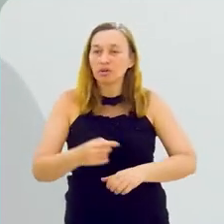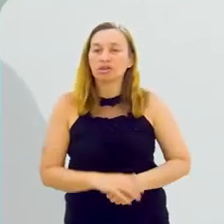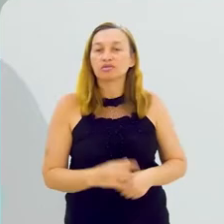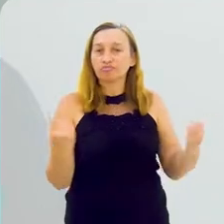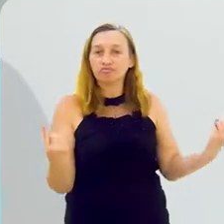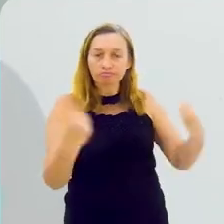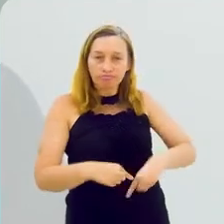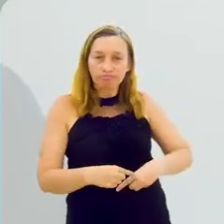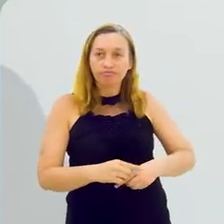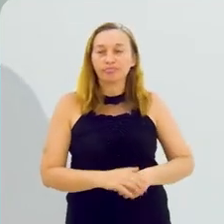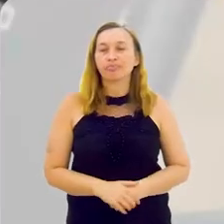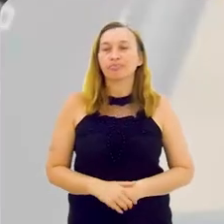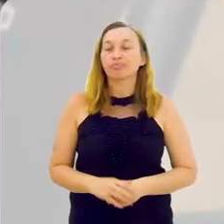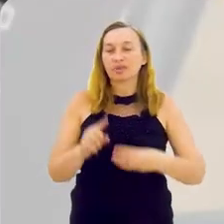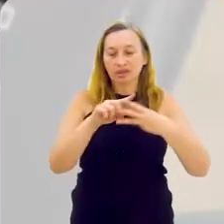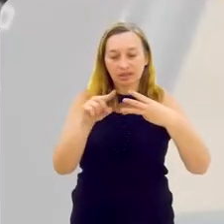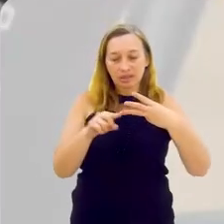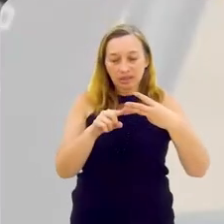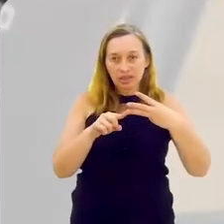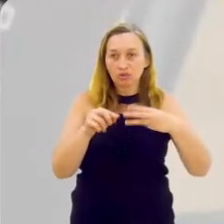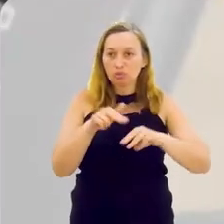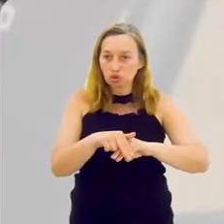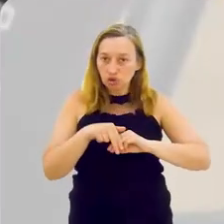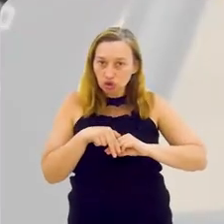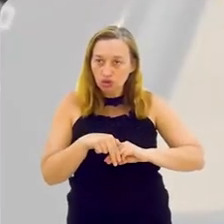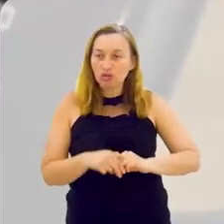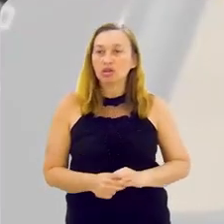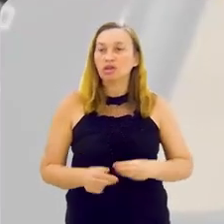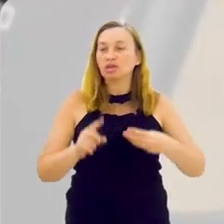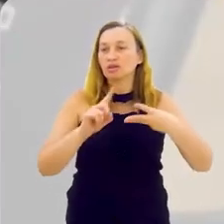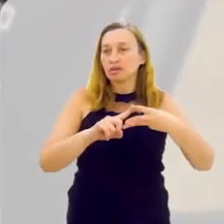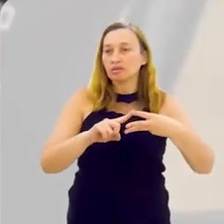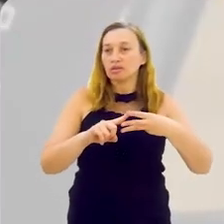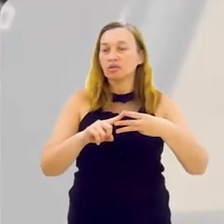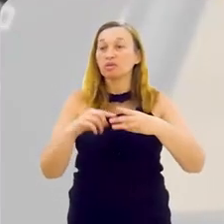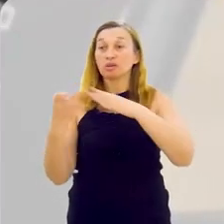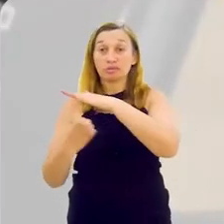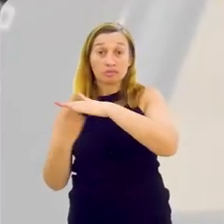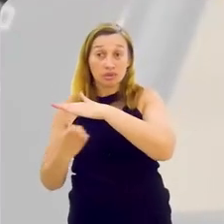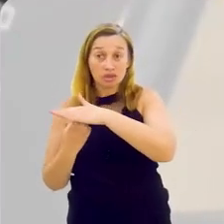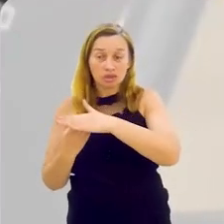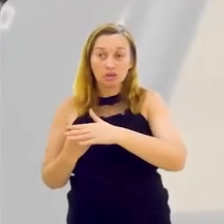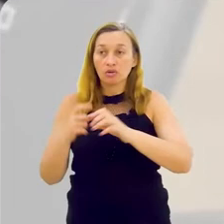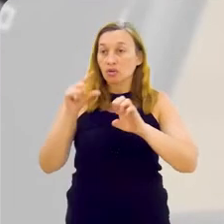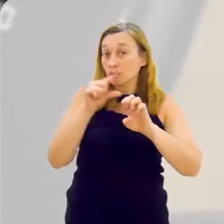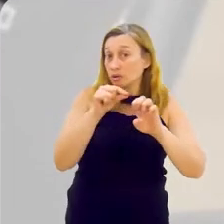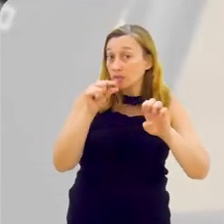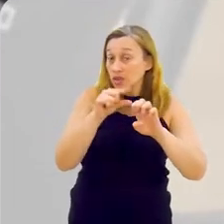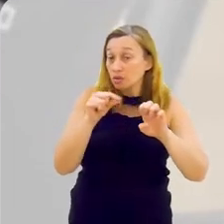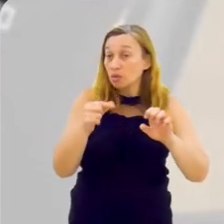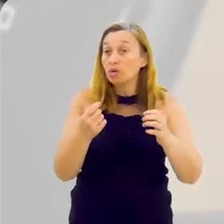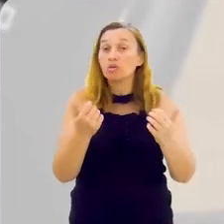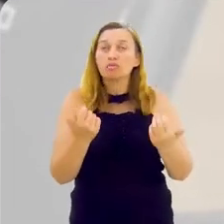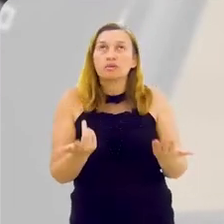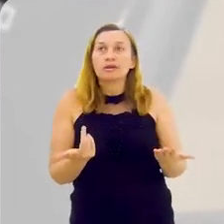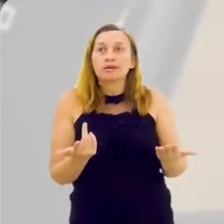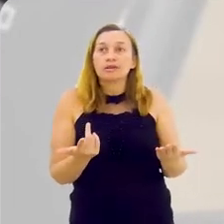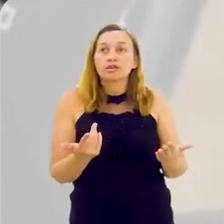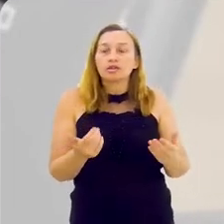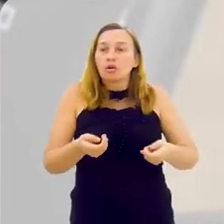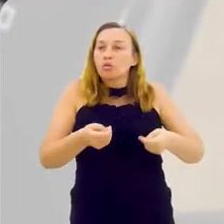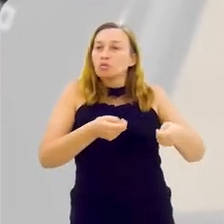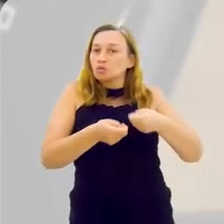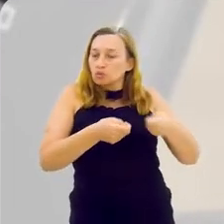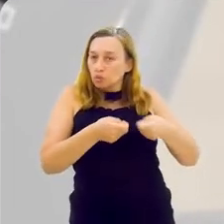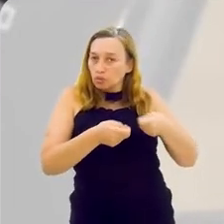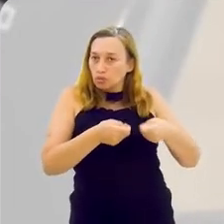se estabeleceram a partir disso? Ok. A competitividade, ela tem três fatores, tá? Tem um fator empresarial que o